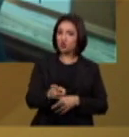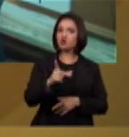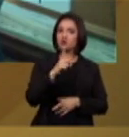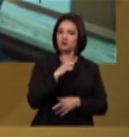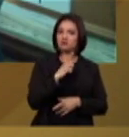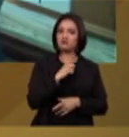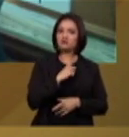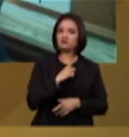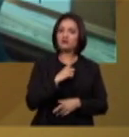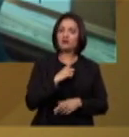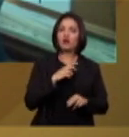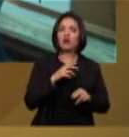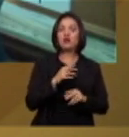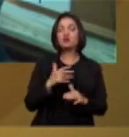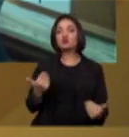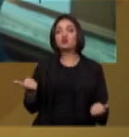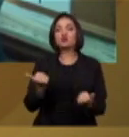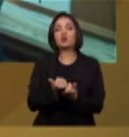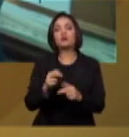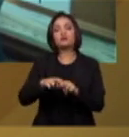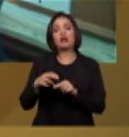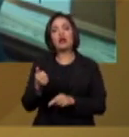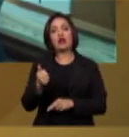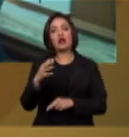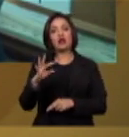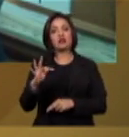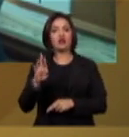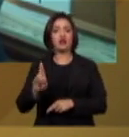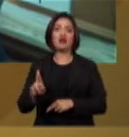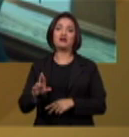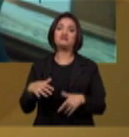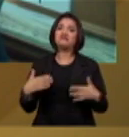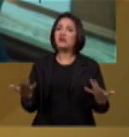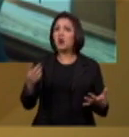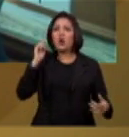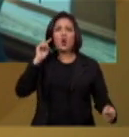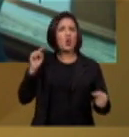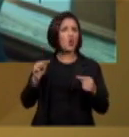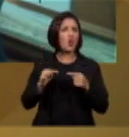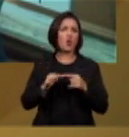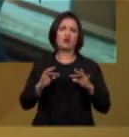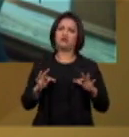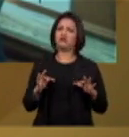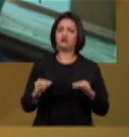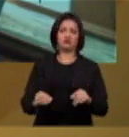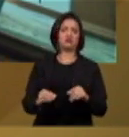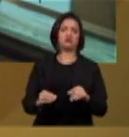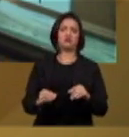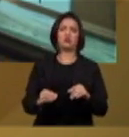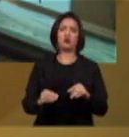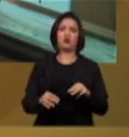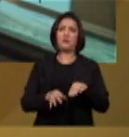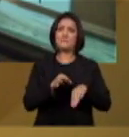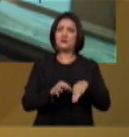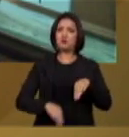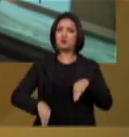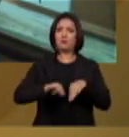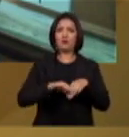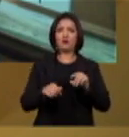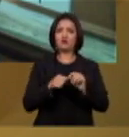existir, pela TR. Estou acompanhando inteiramente o ministro relator